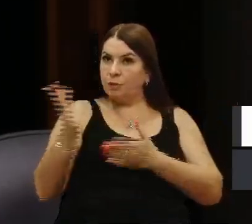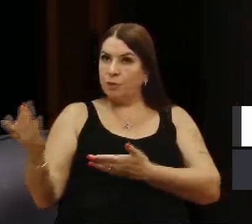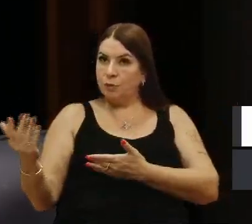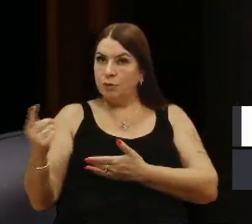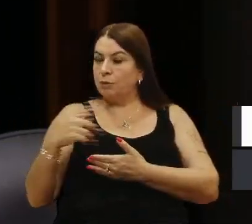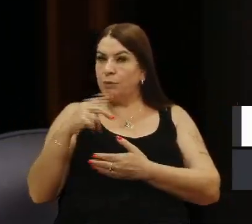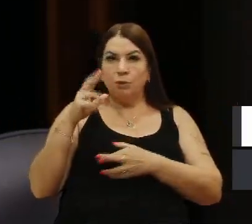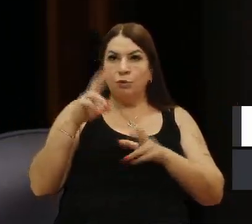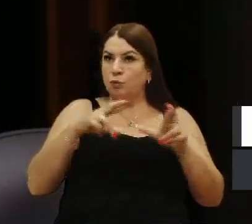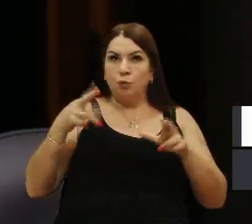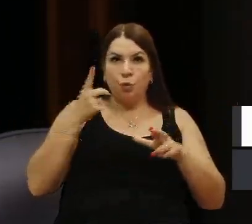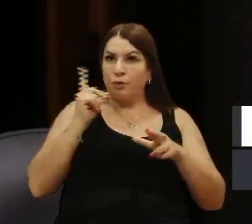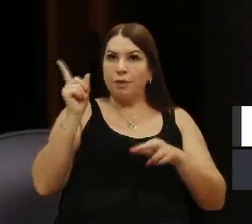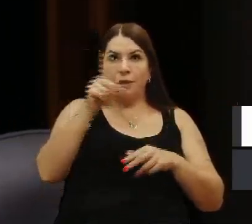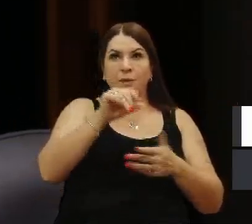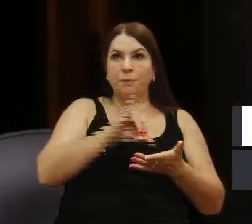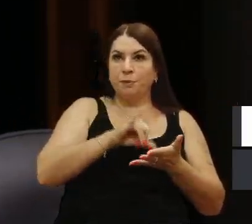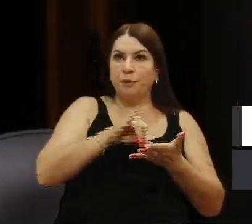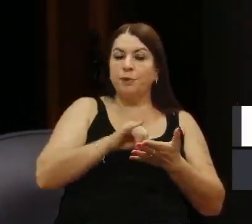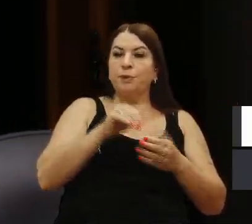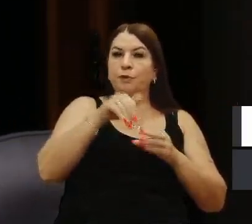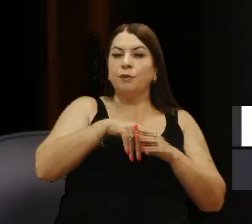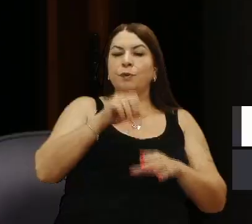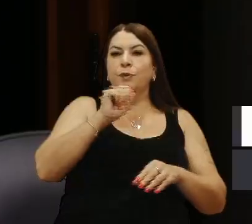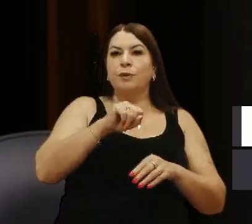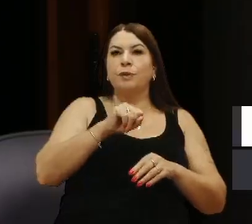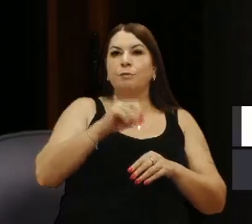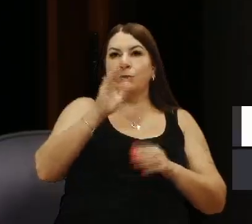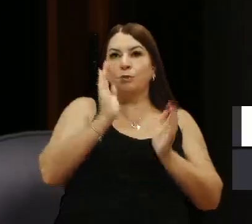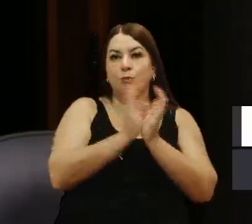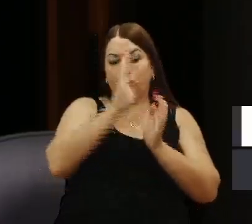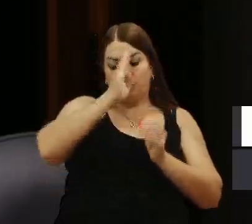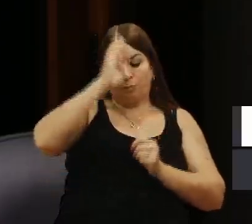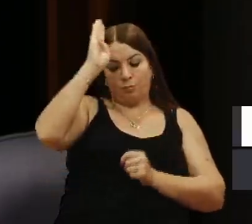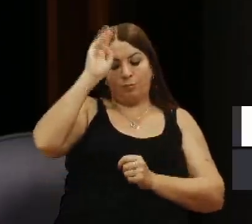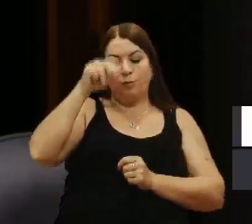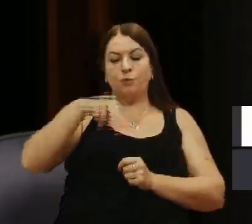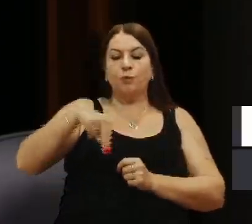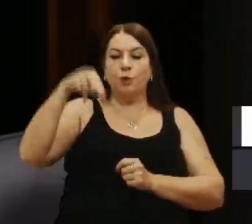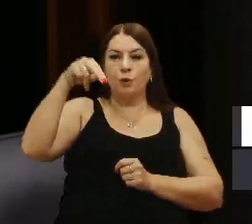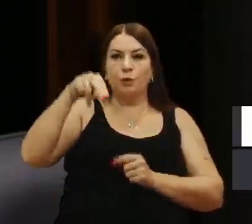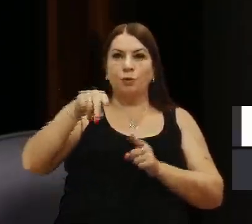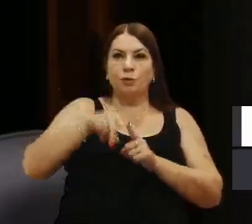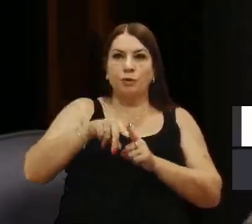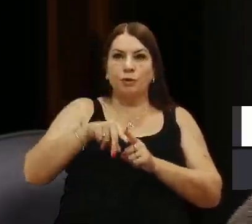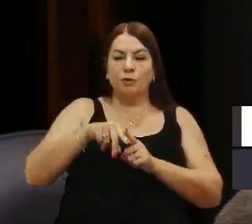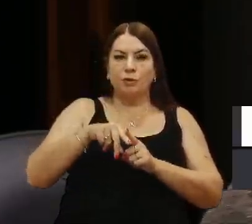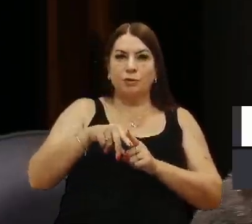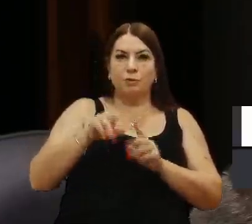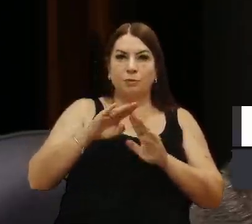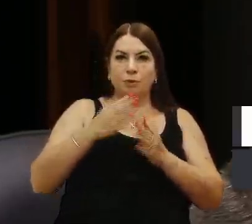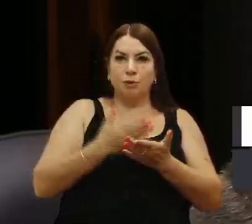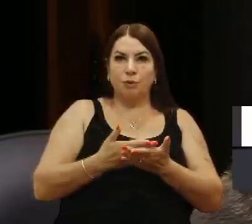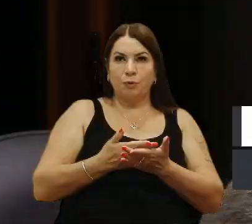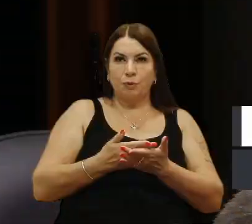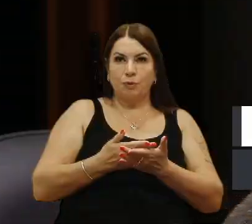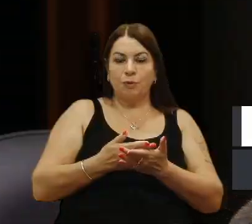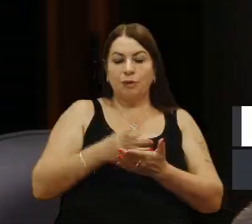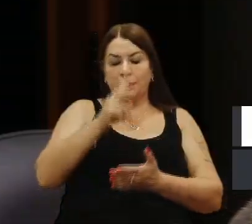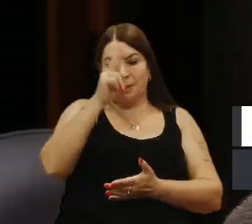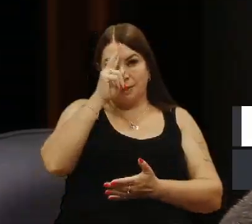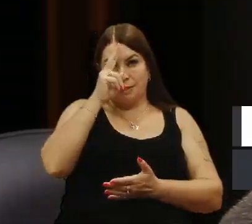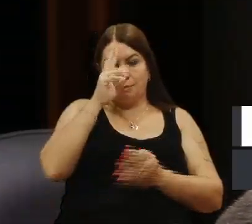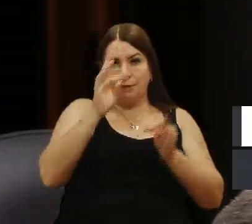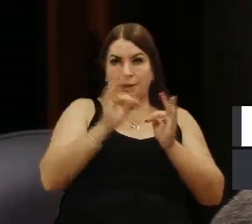região não conseguem vir para o centro, então voto sim pelo quartel da Zona Norte e vamos trazer a discussão de uma escola de ensino médio